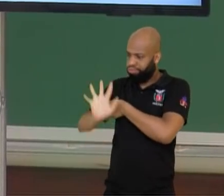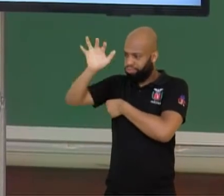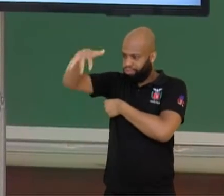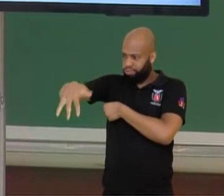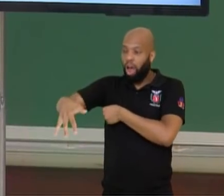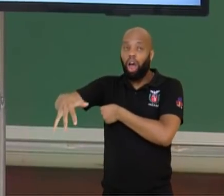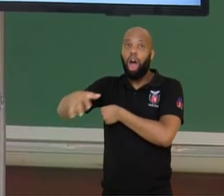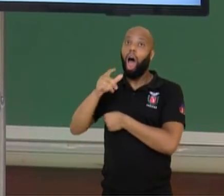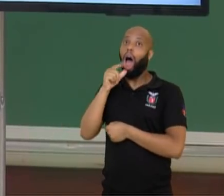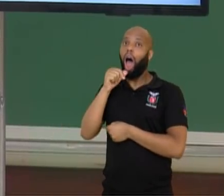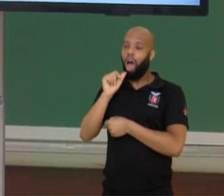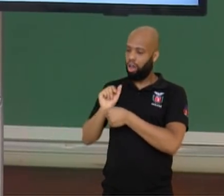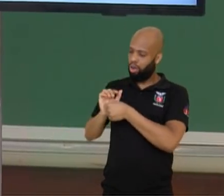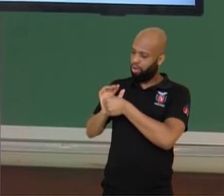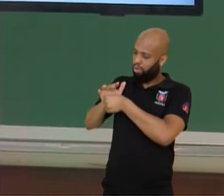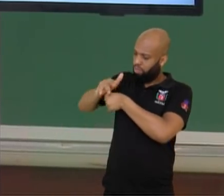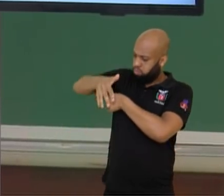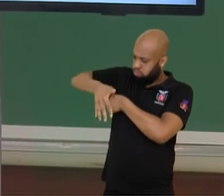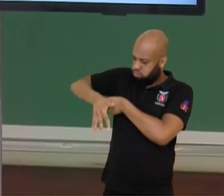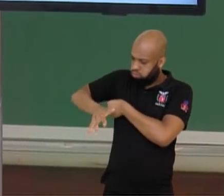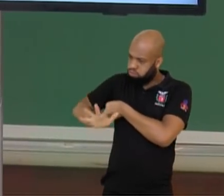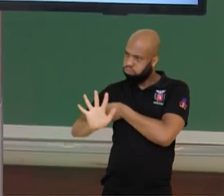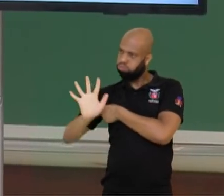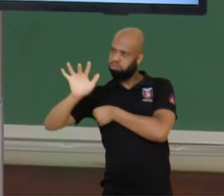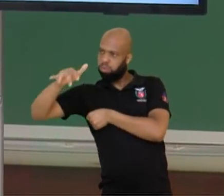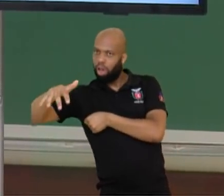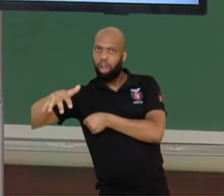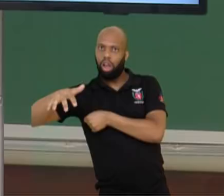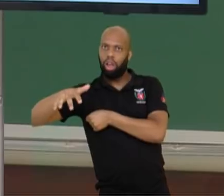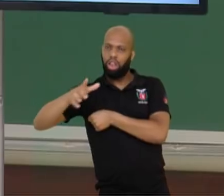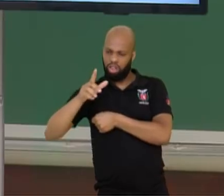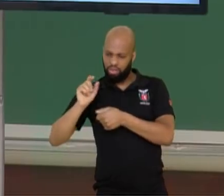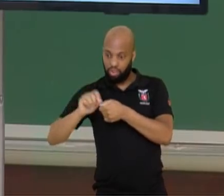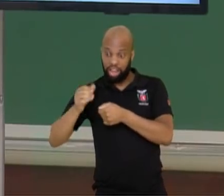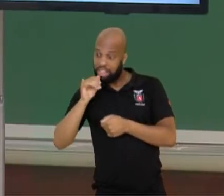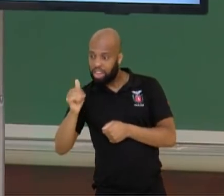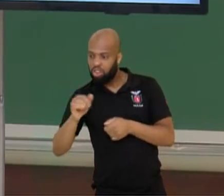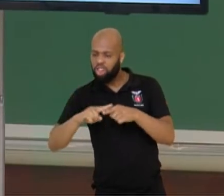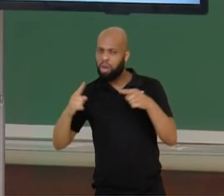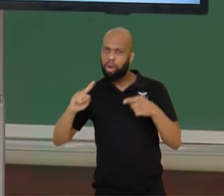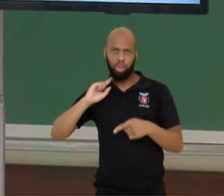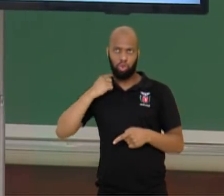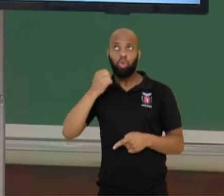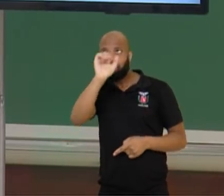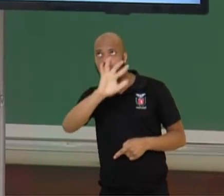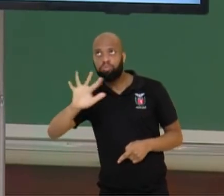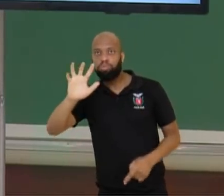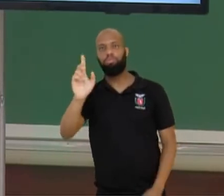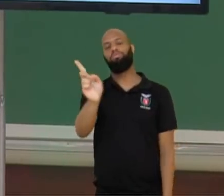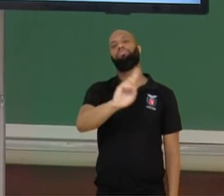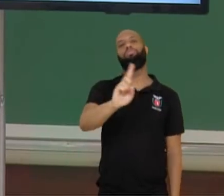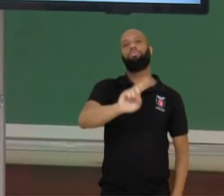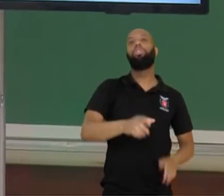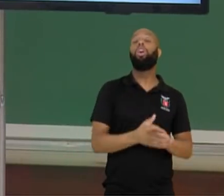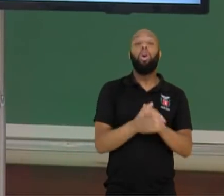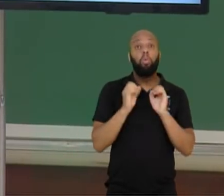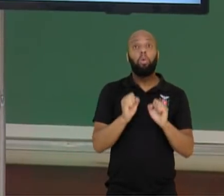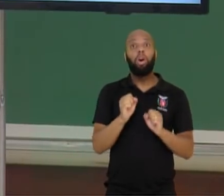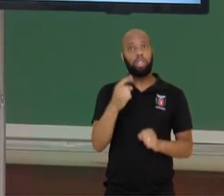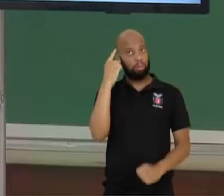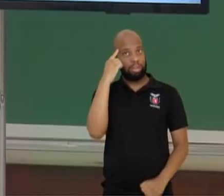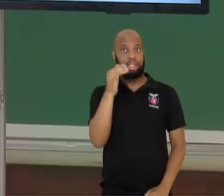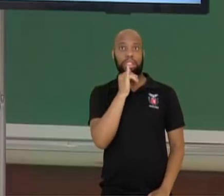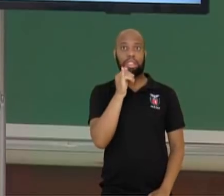água vai gerar algum poluente para gerar essa energia para a gente? Não. A gente até pode pensar